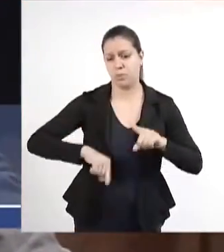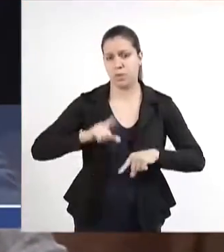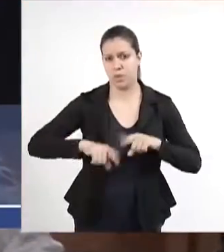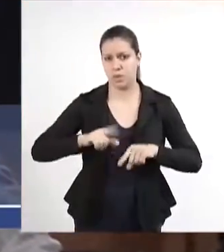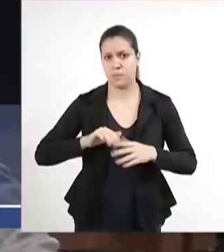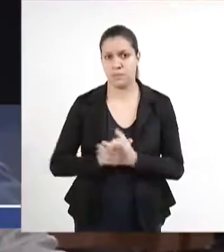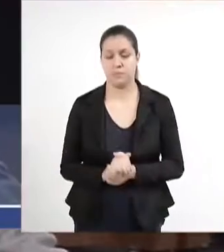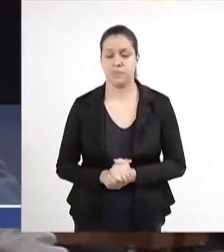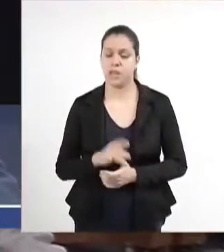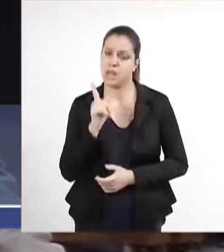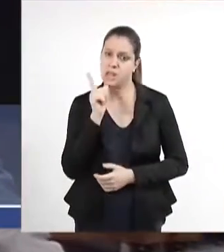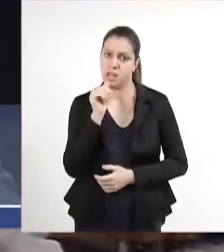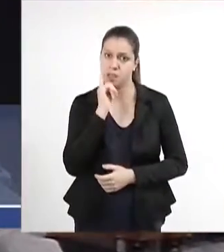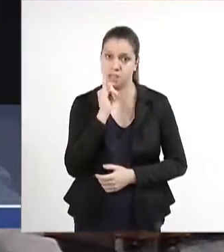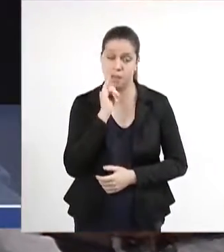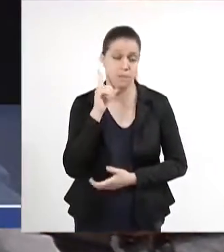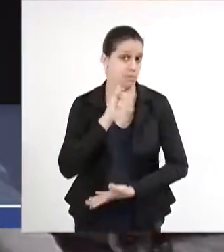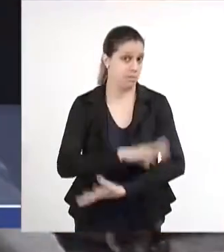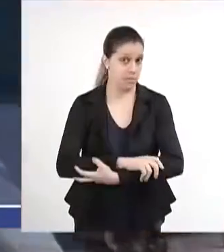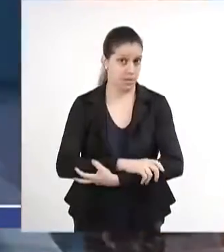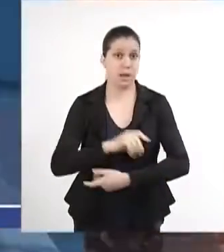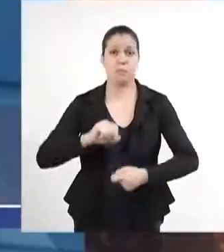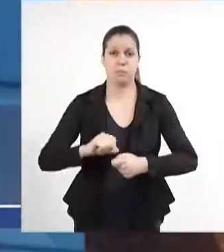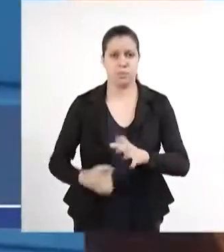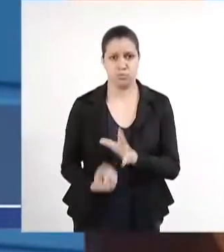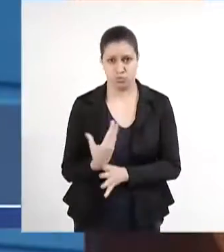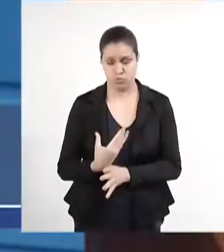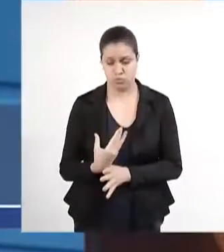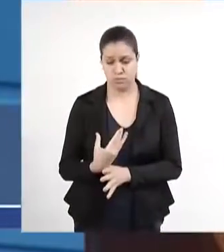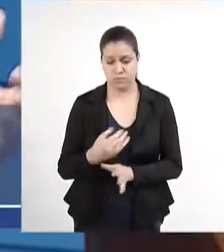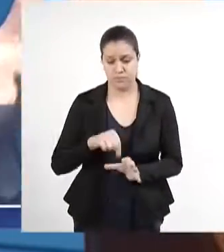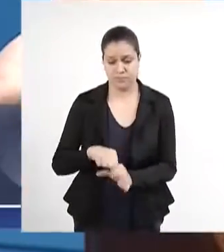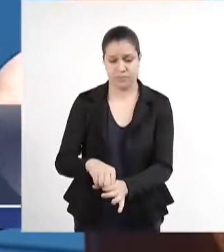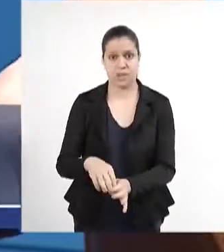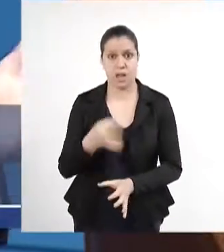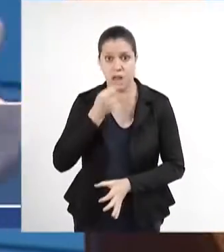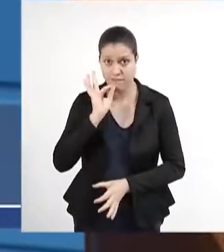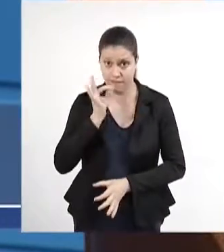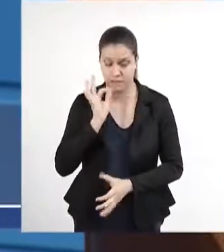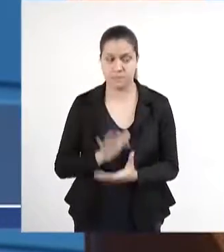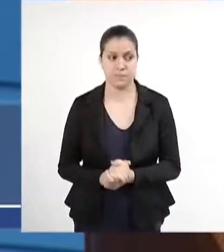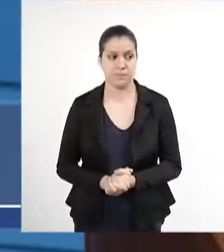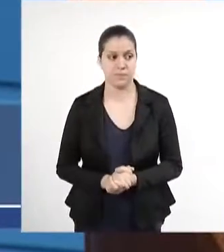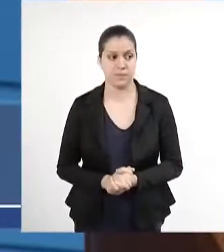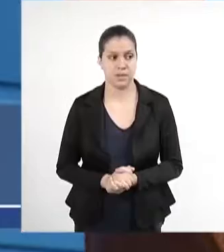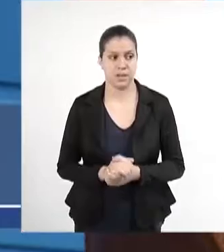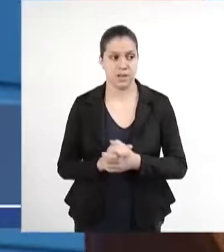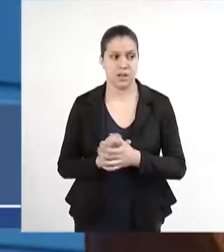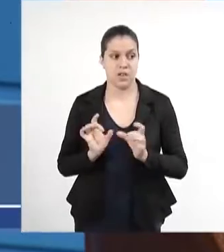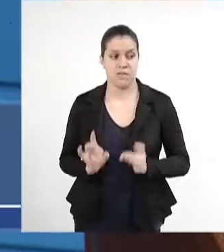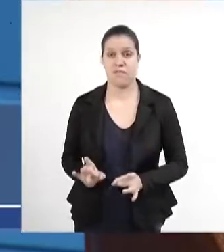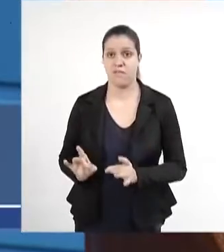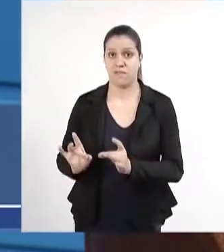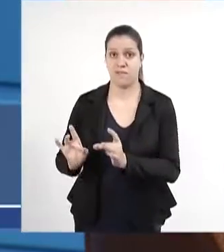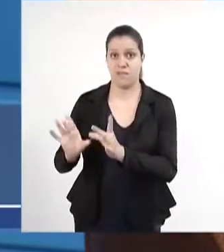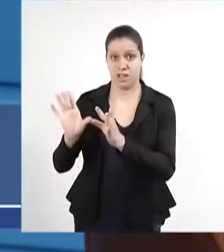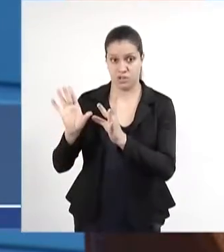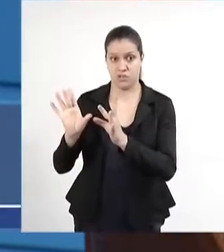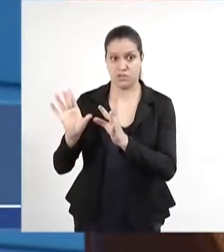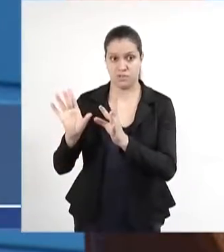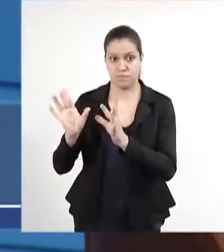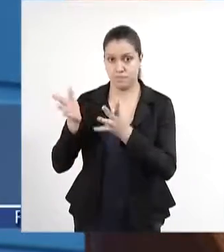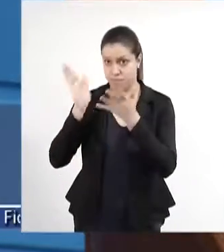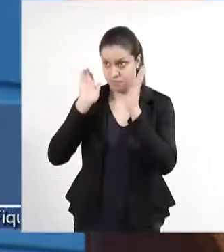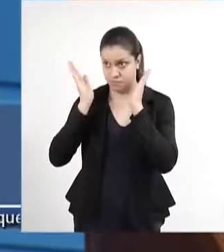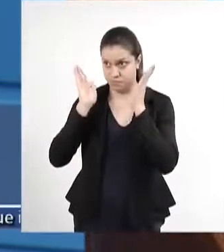produz café. O café é exportado. De lá para cá vem a cápsula.